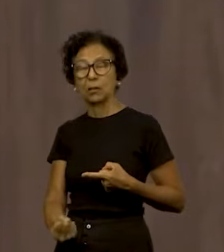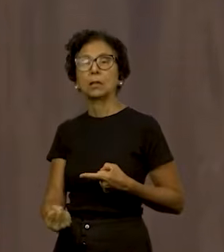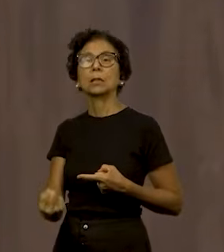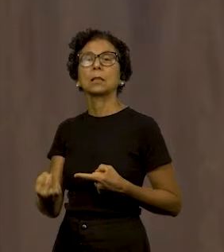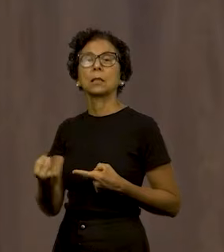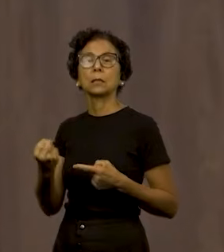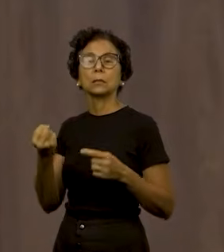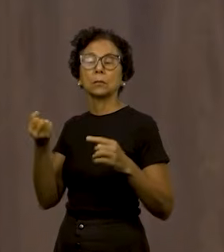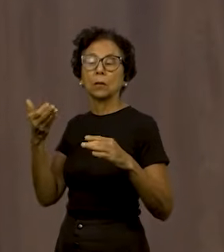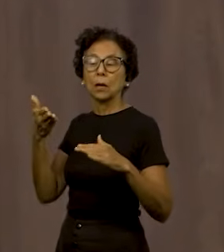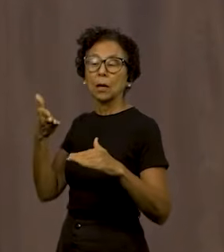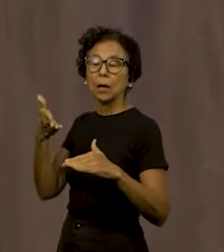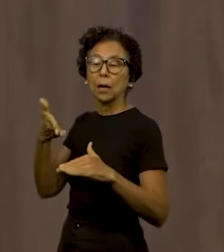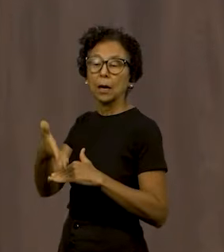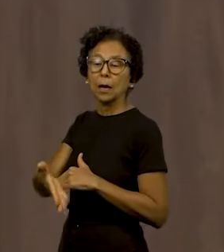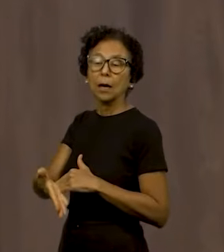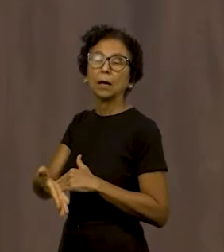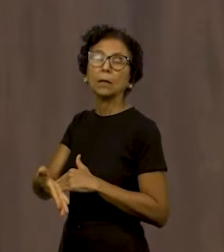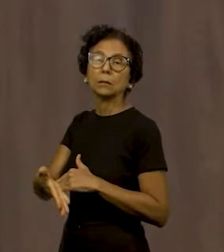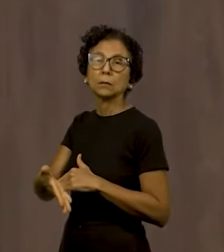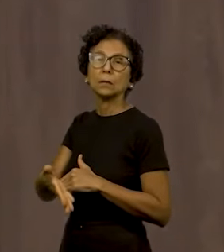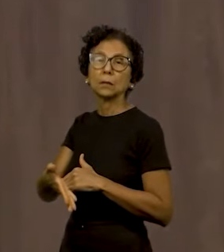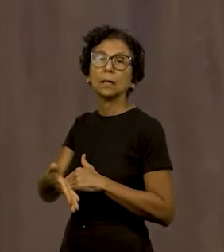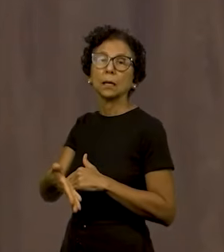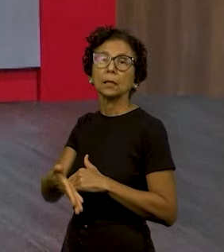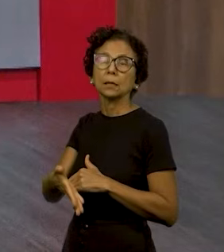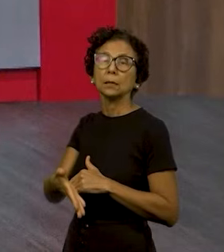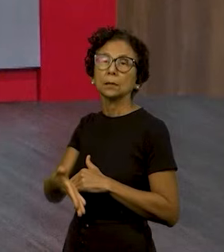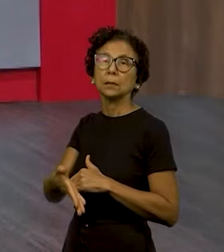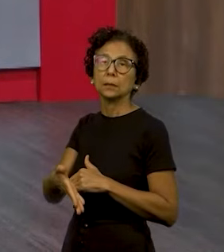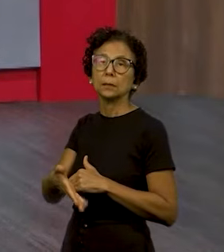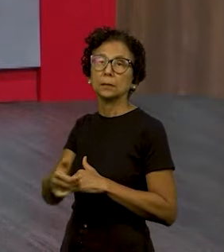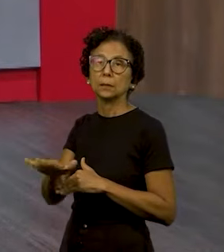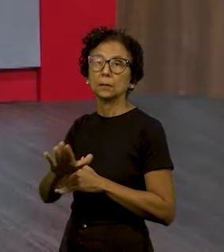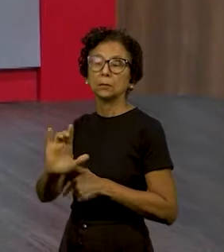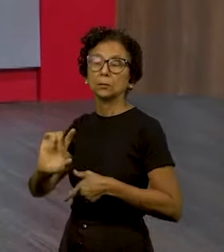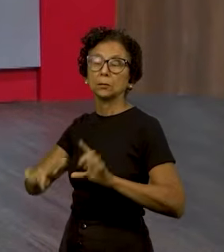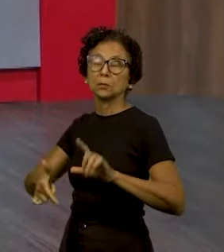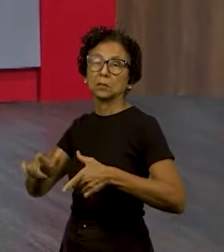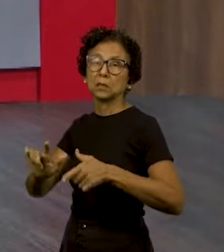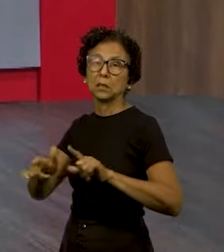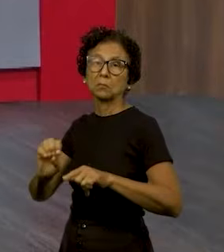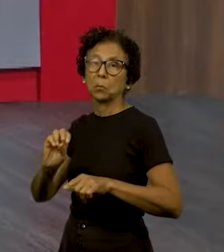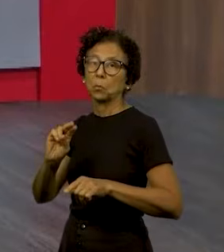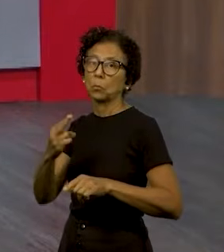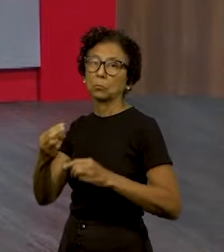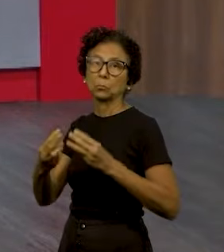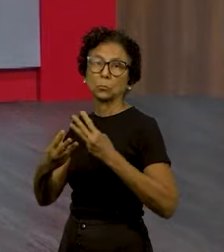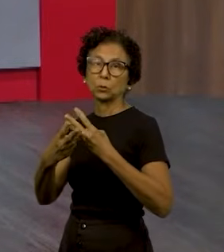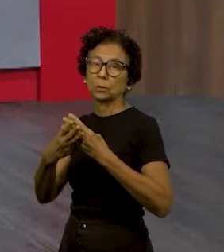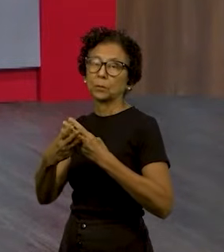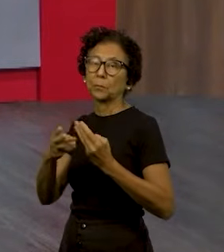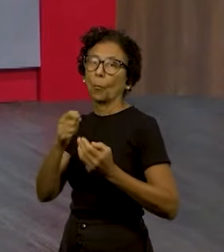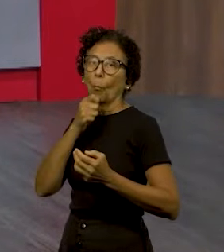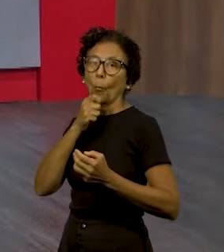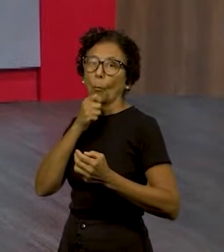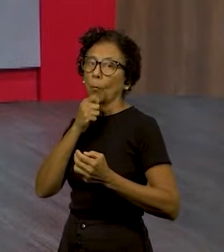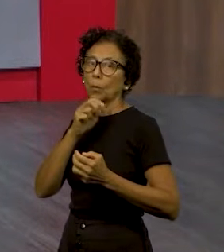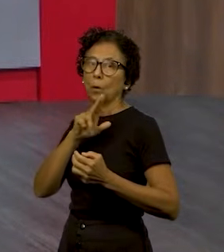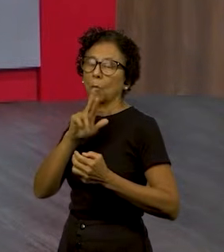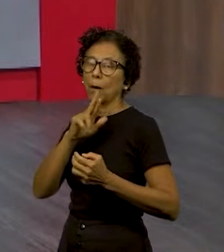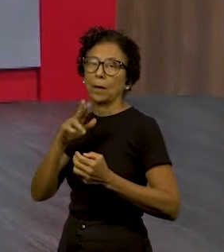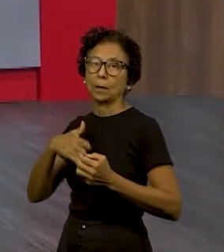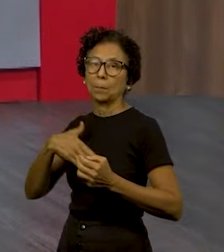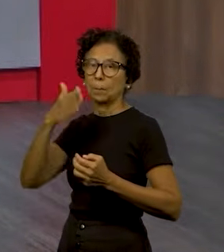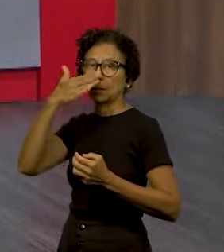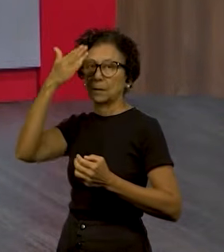então incorpora a região de Israel, ou da Judéia, né, que ainda não era a